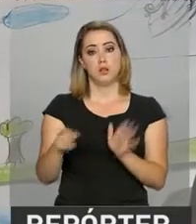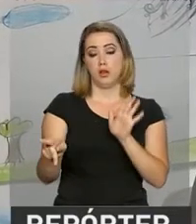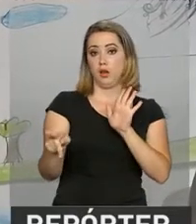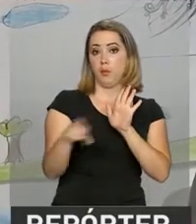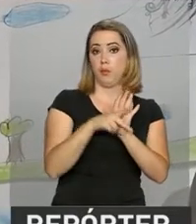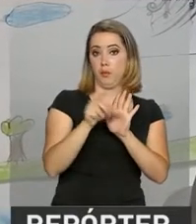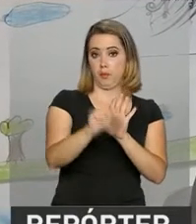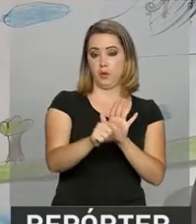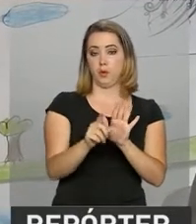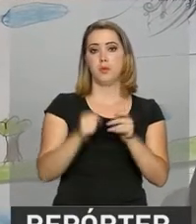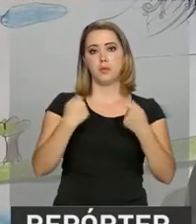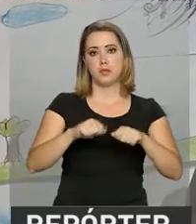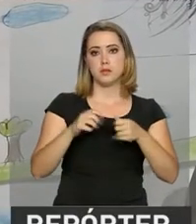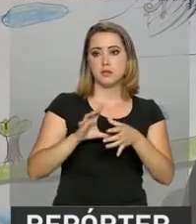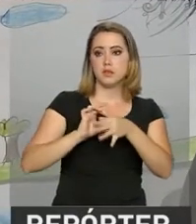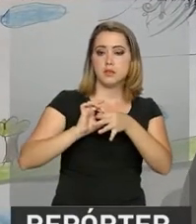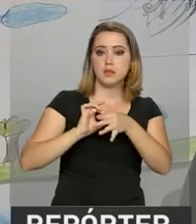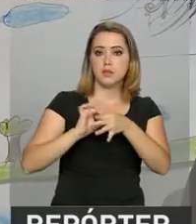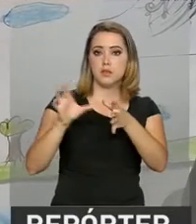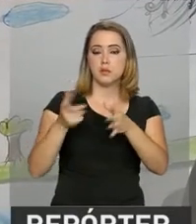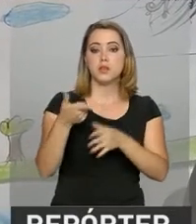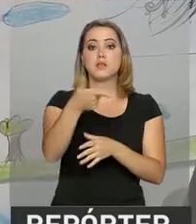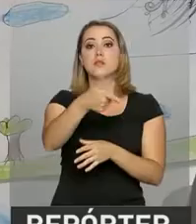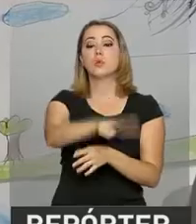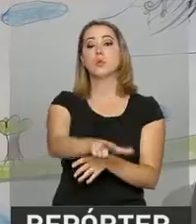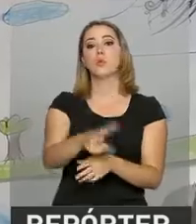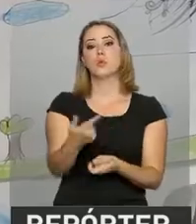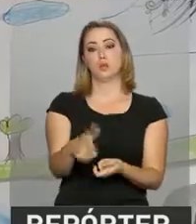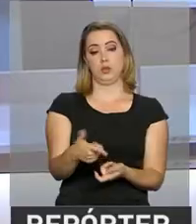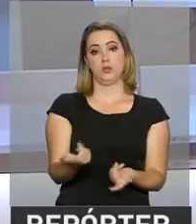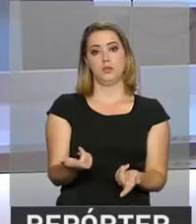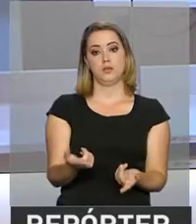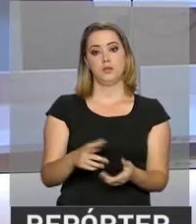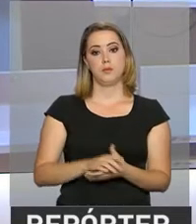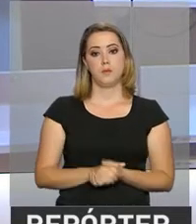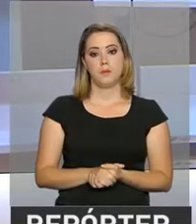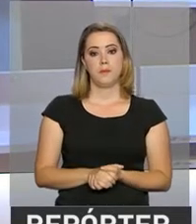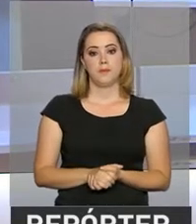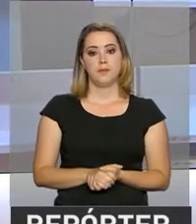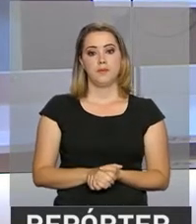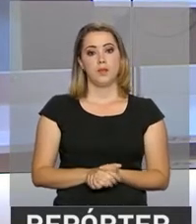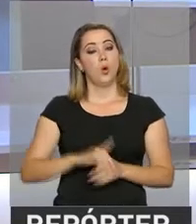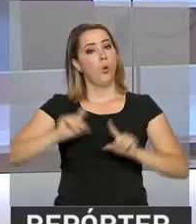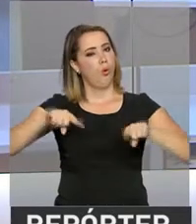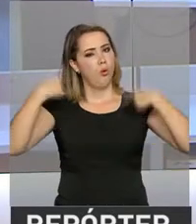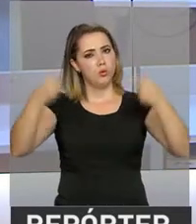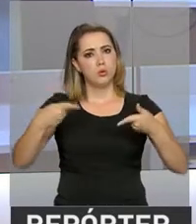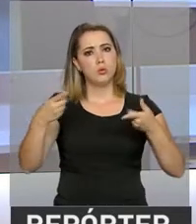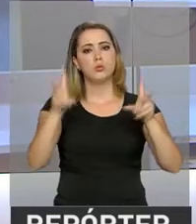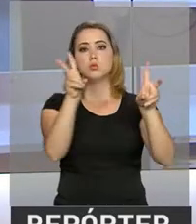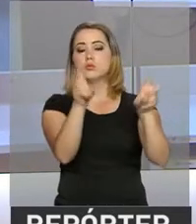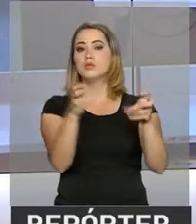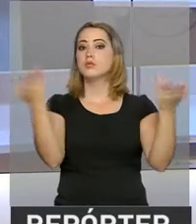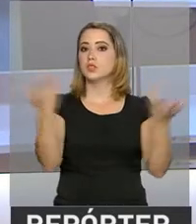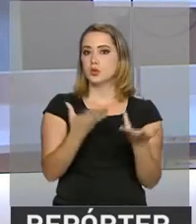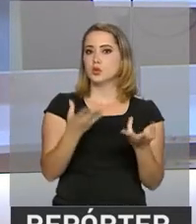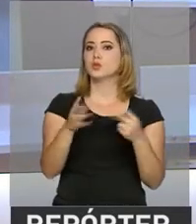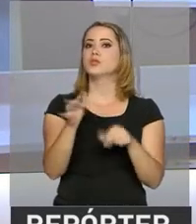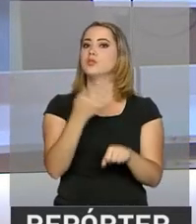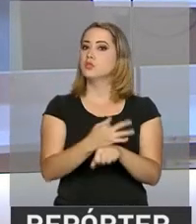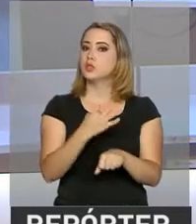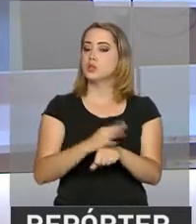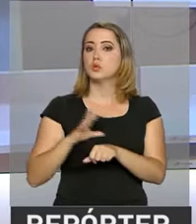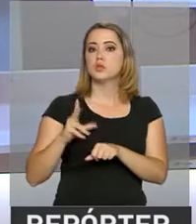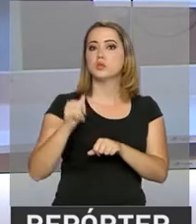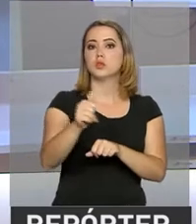que o outro pai autorize a viagem, principalmente a viagem ao exterior. Outro assunto importante nesse período de férias é que